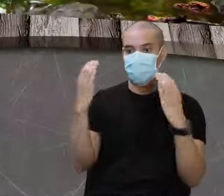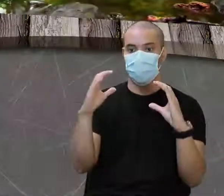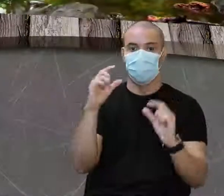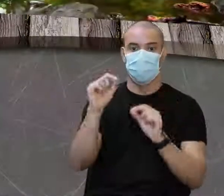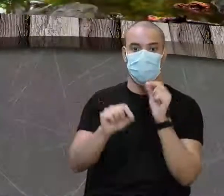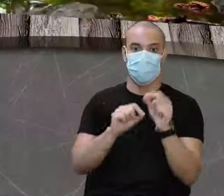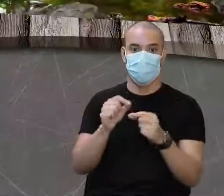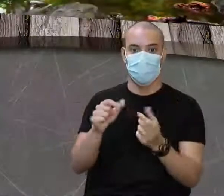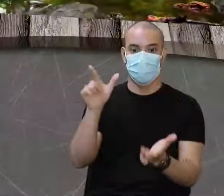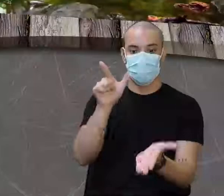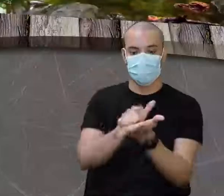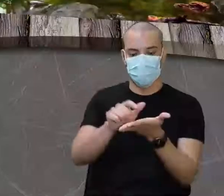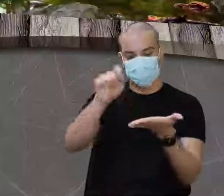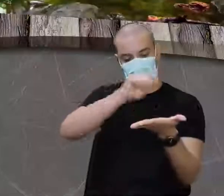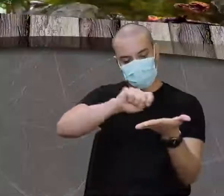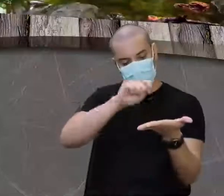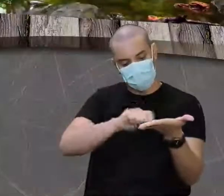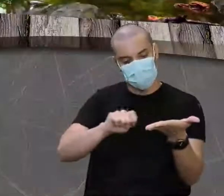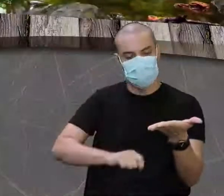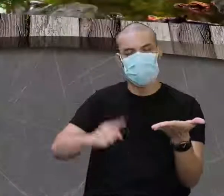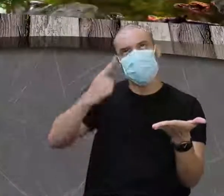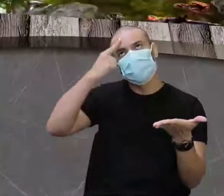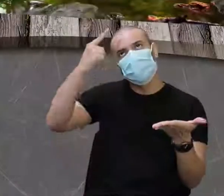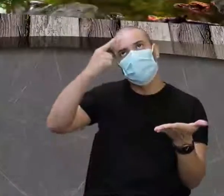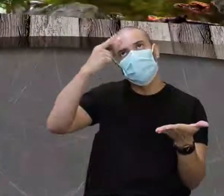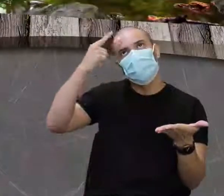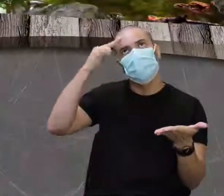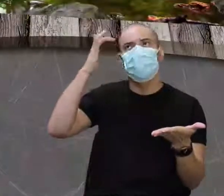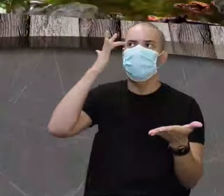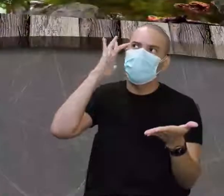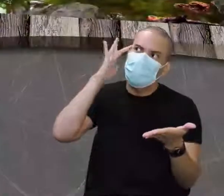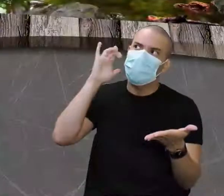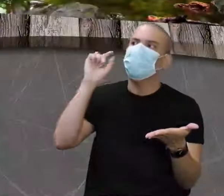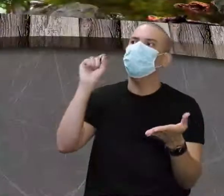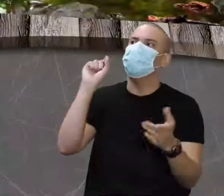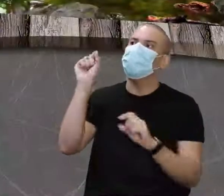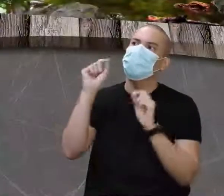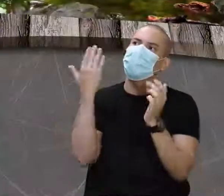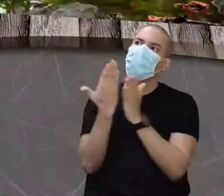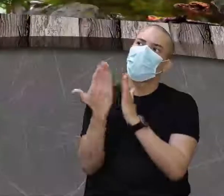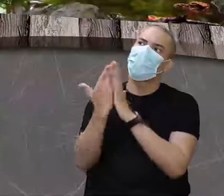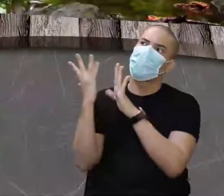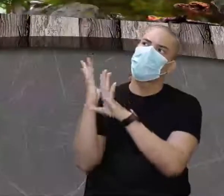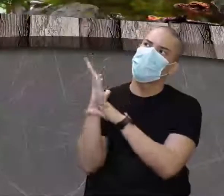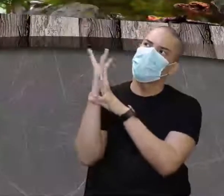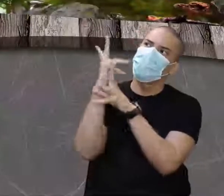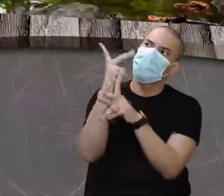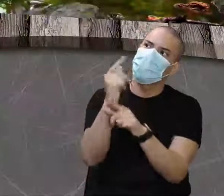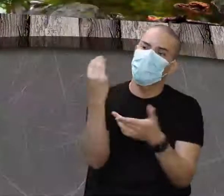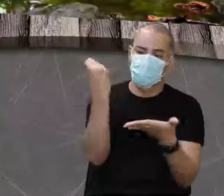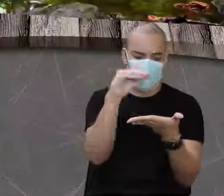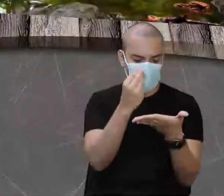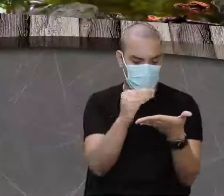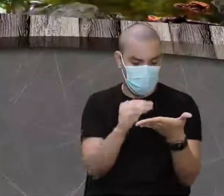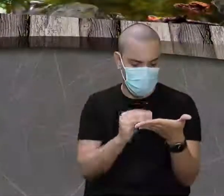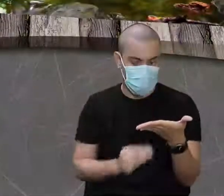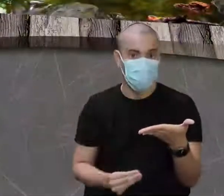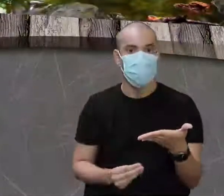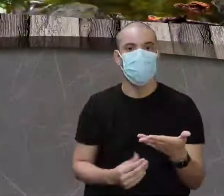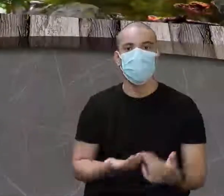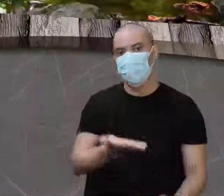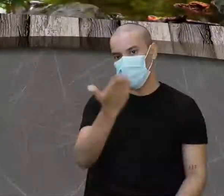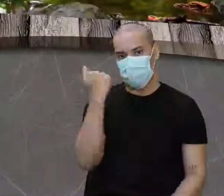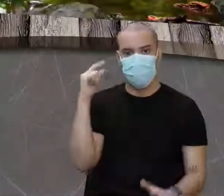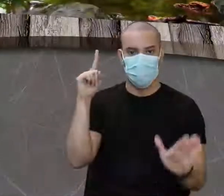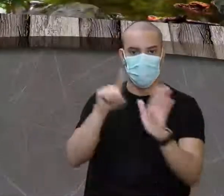no papel, né, as nossas ideias e aquilo que a gente viu durante a aula, tá bom? Vamos lá para a questão